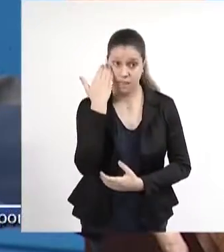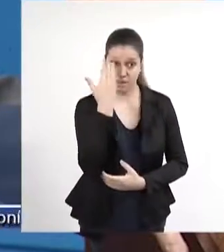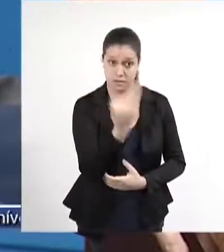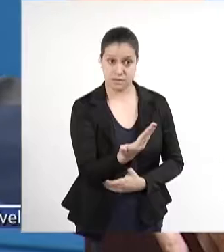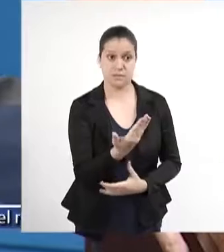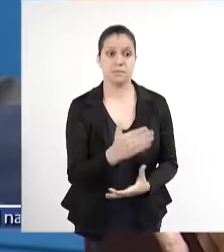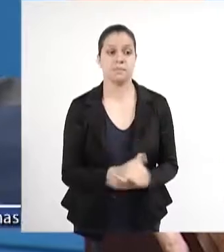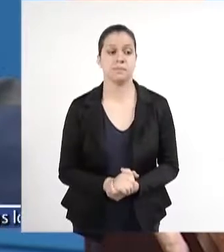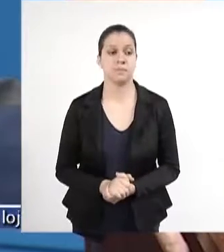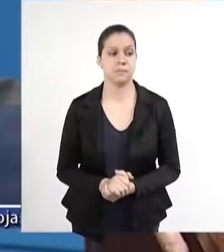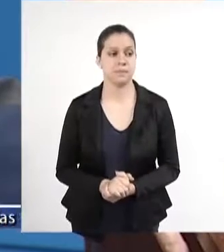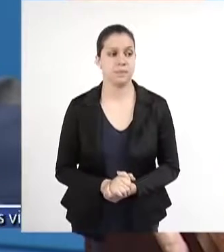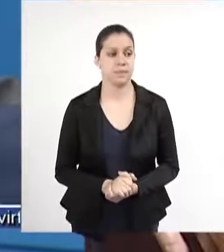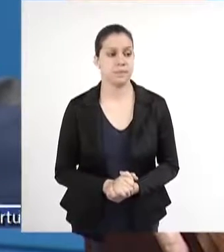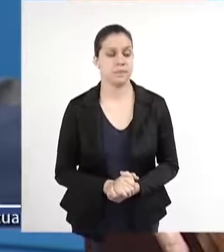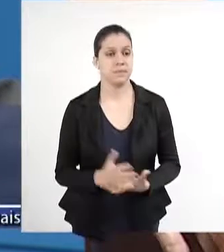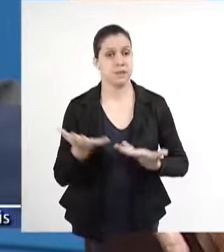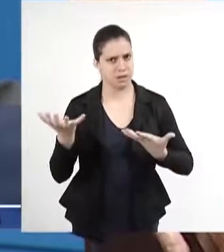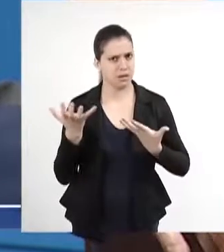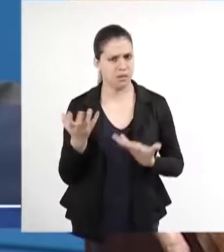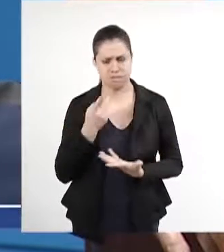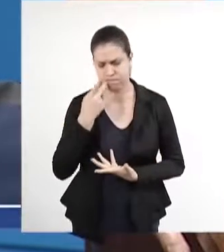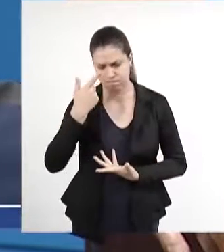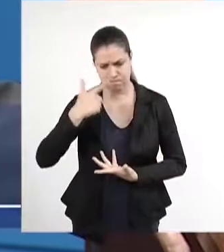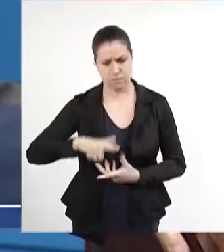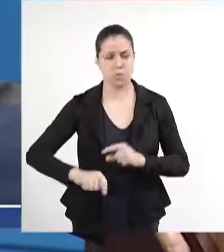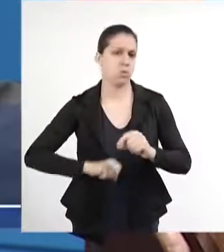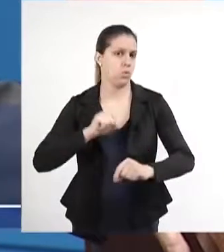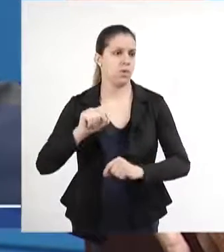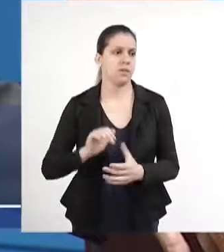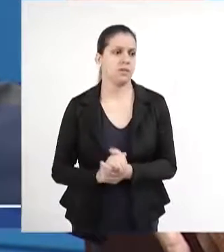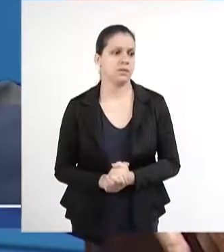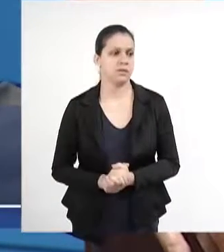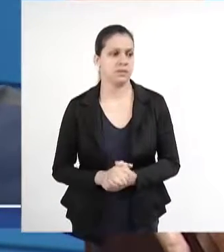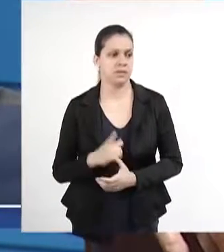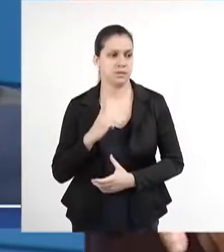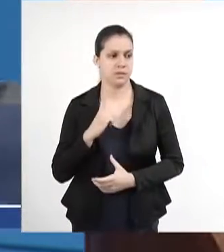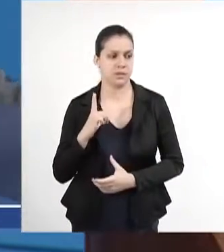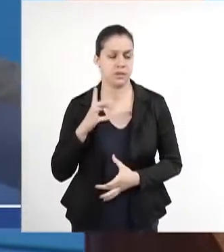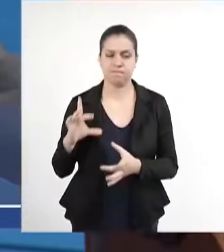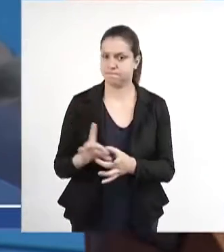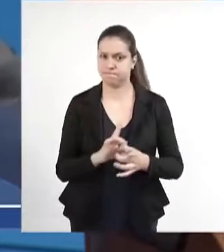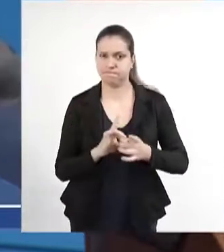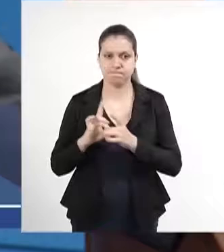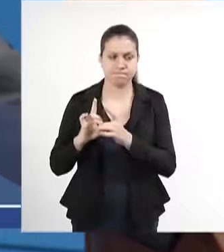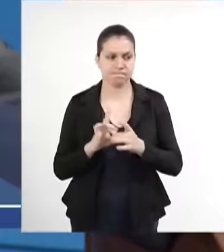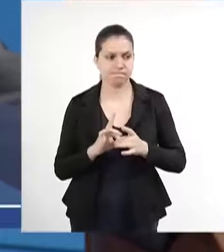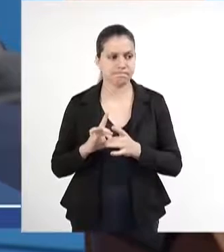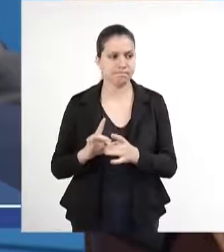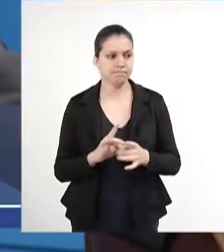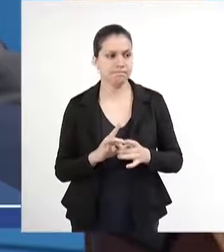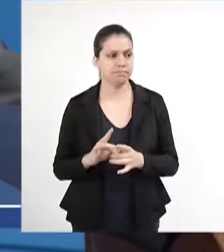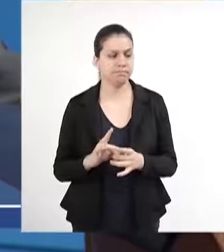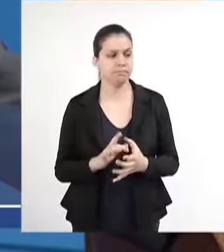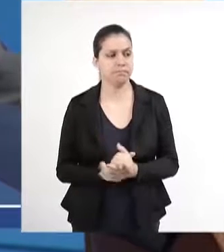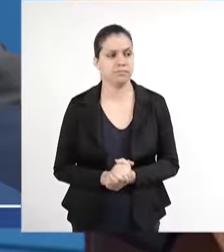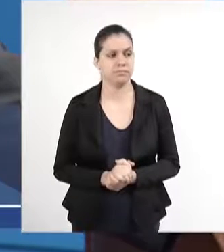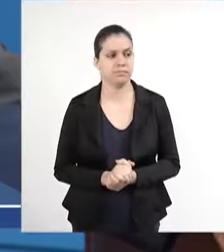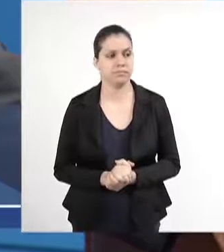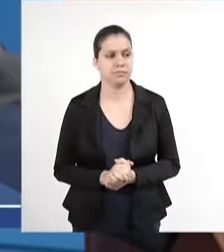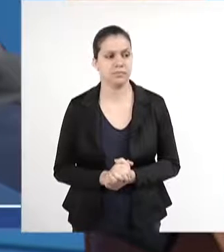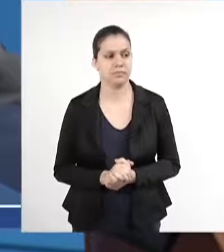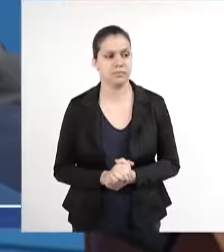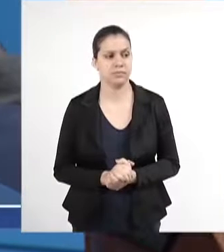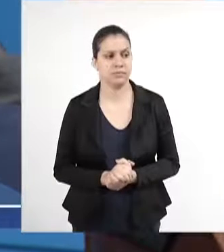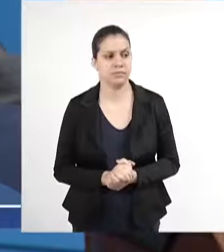e gostaria de afirmar que essa mobilização uniu pontos comuns. É